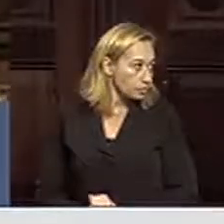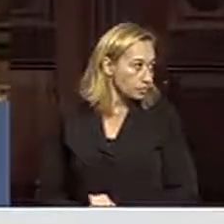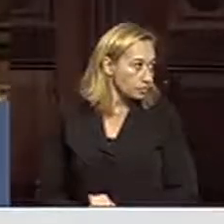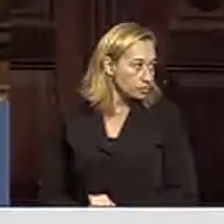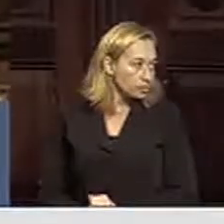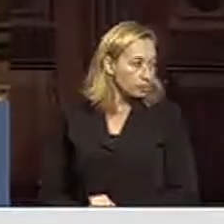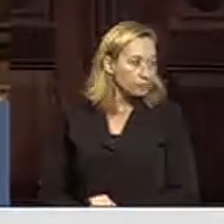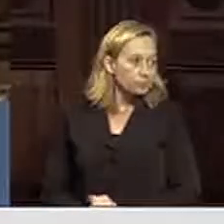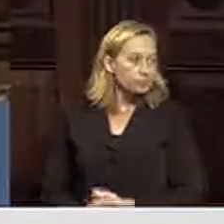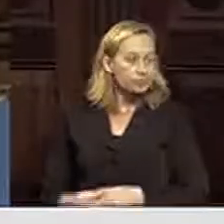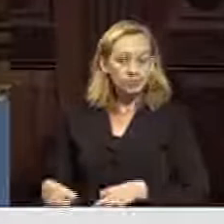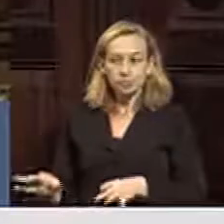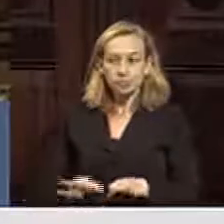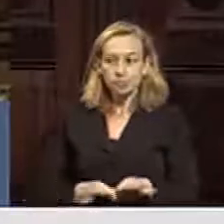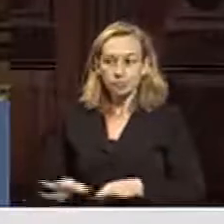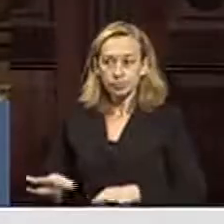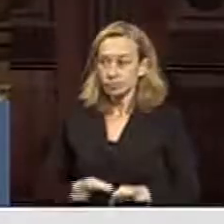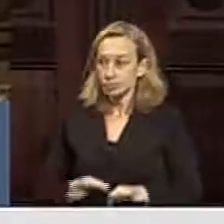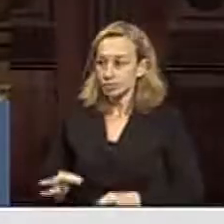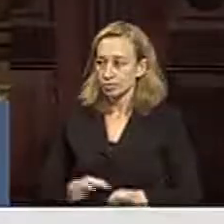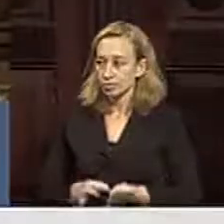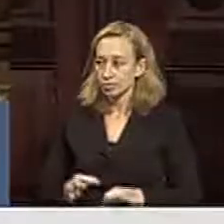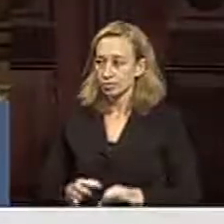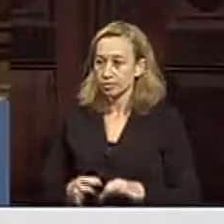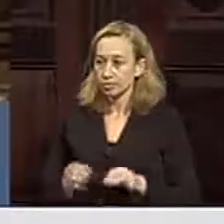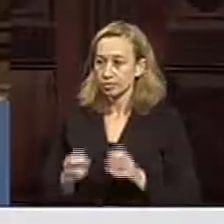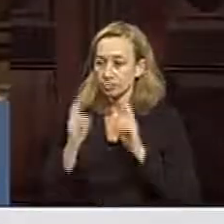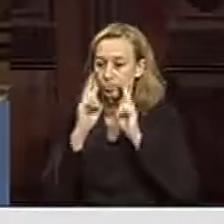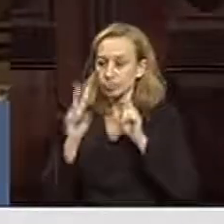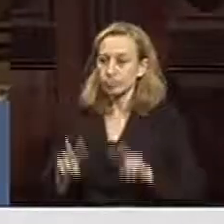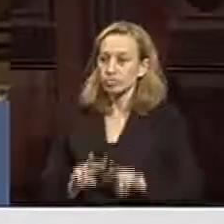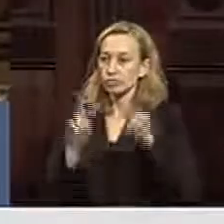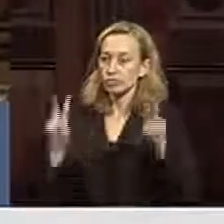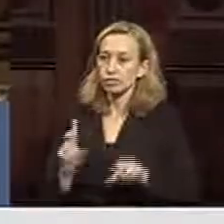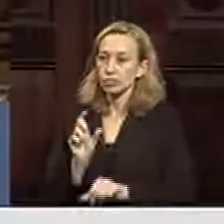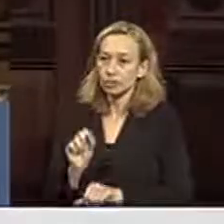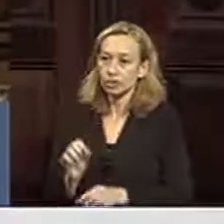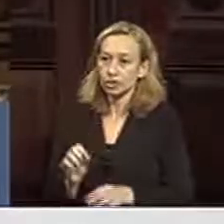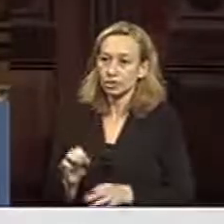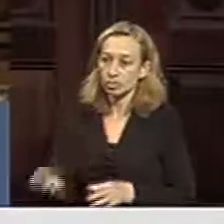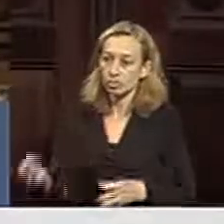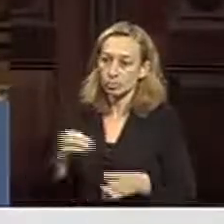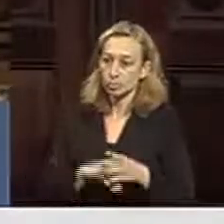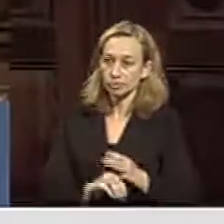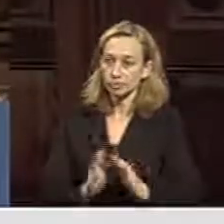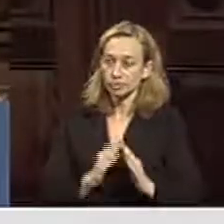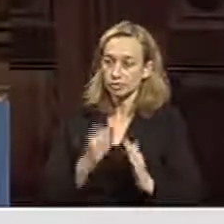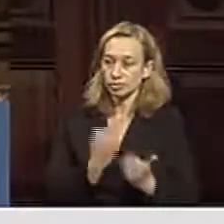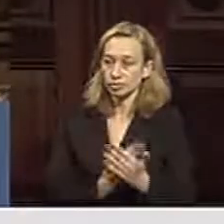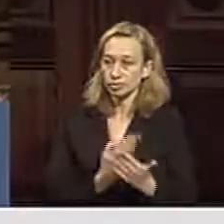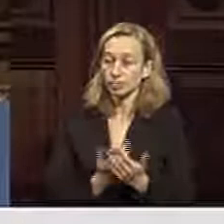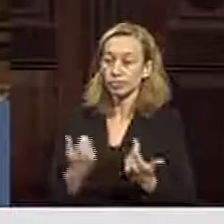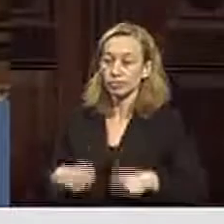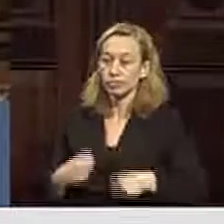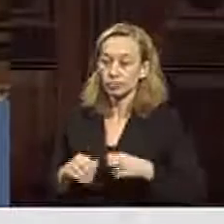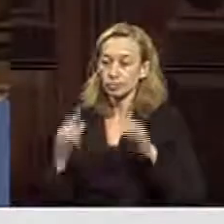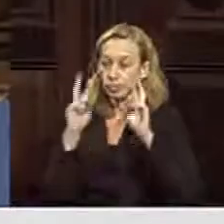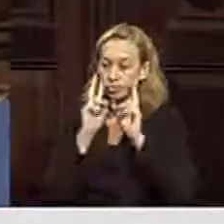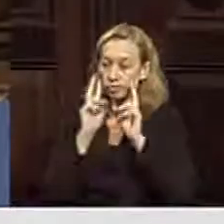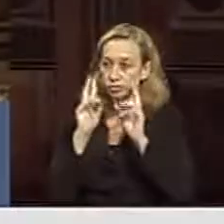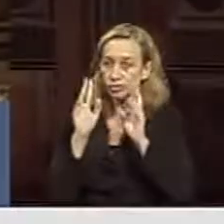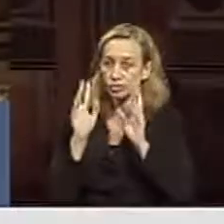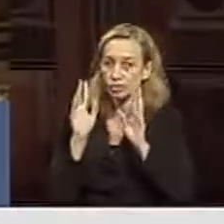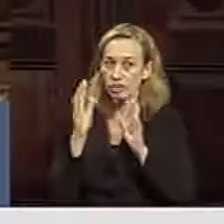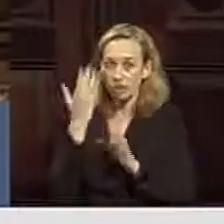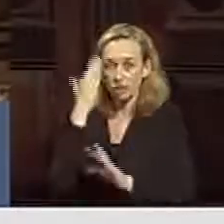Esse projeto, ele visa trazer para dentro da escola a necessidade de reflexão